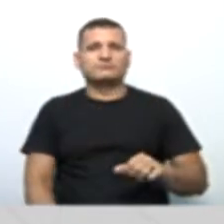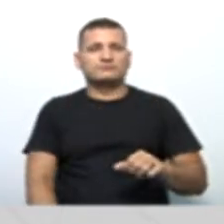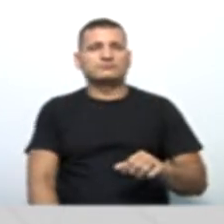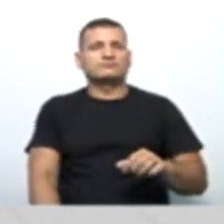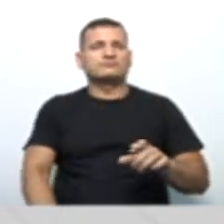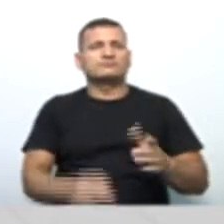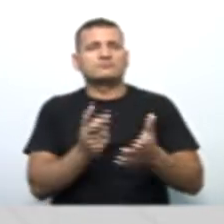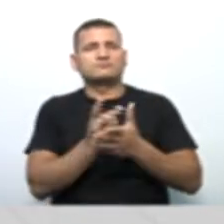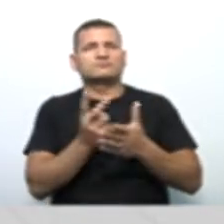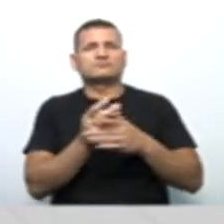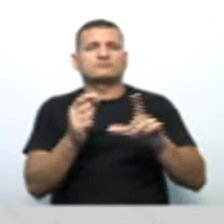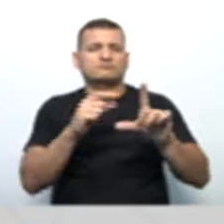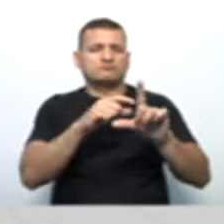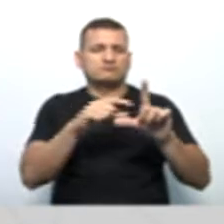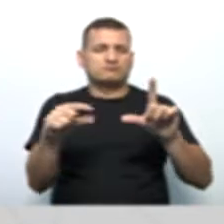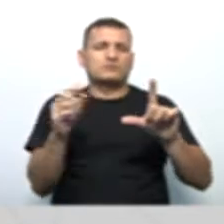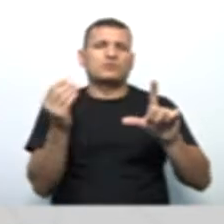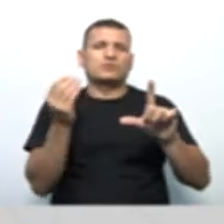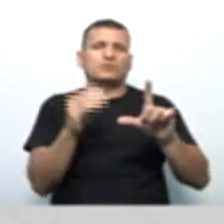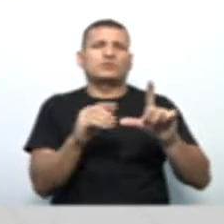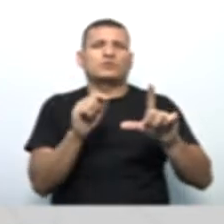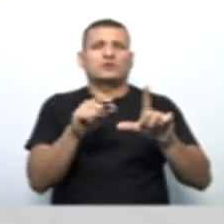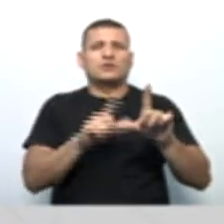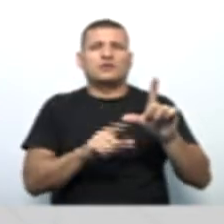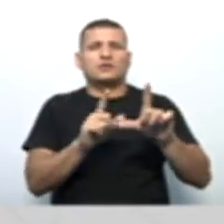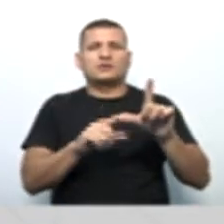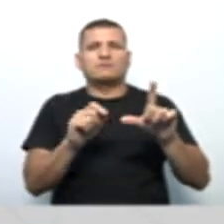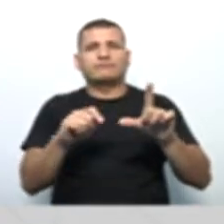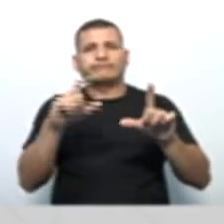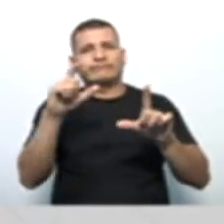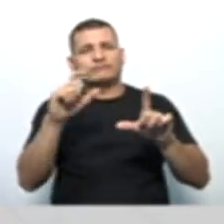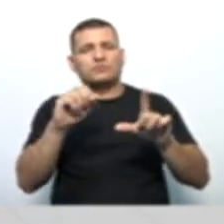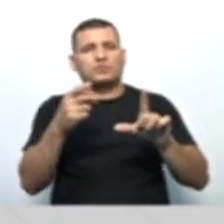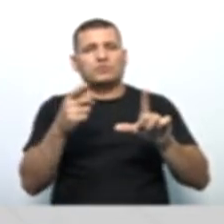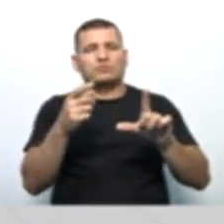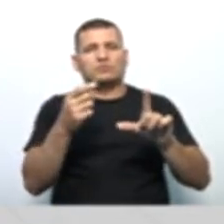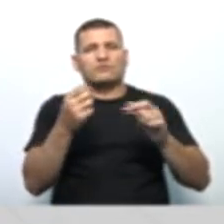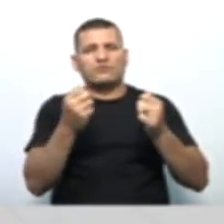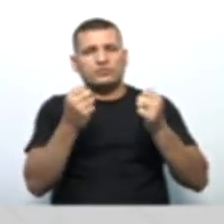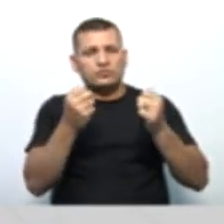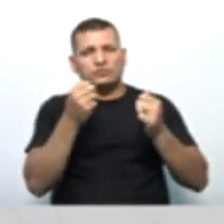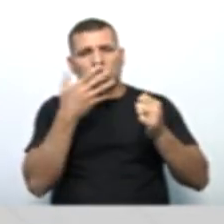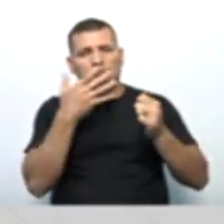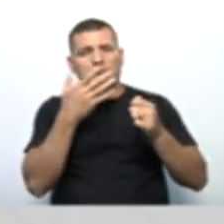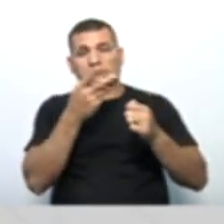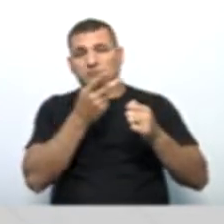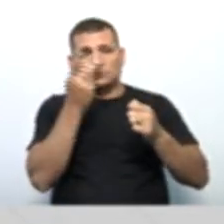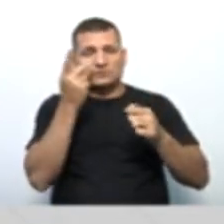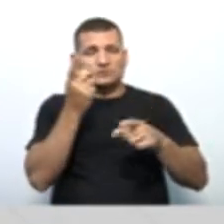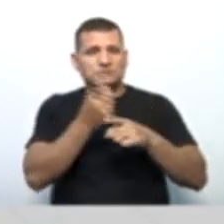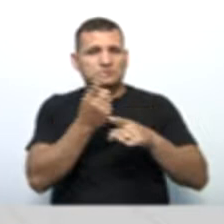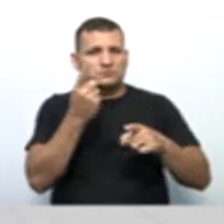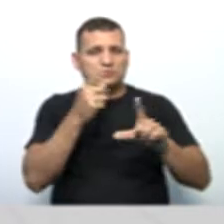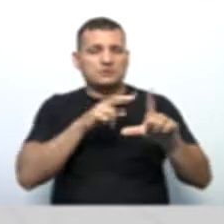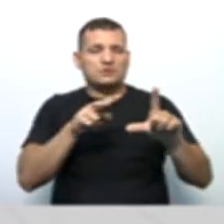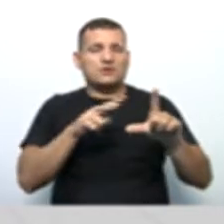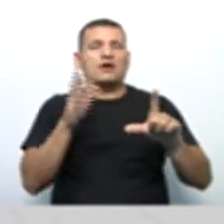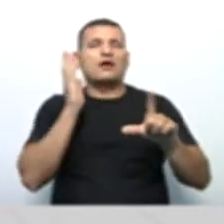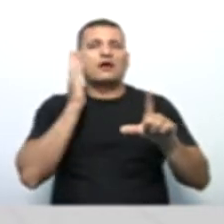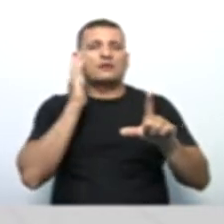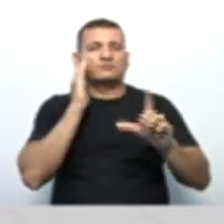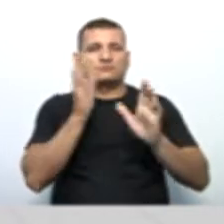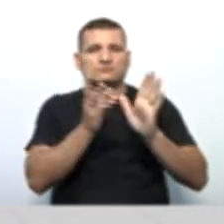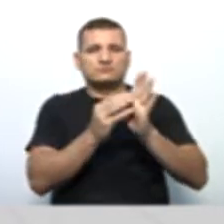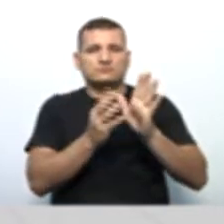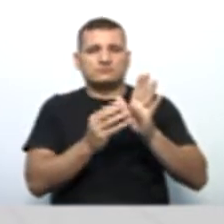também coloca um assim o 1 a caixa mais alta pessoa já identificar aquilo que ela quer ler e saber que ali que vai ter o conteúdo ela precisa